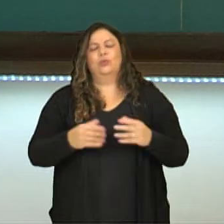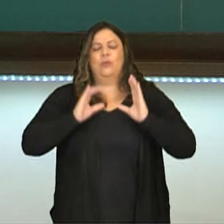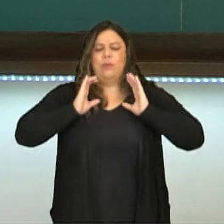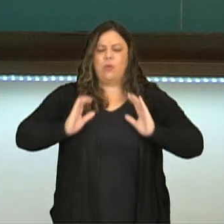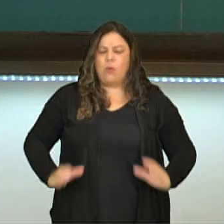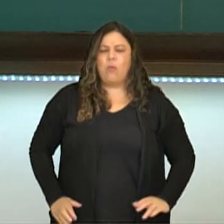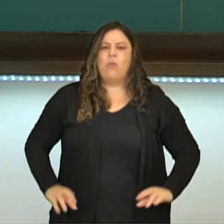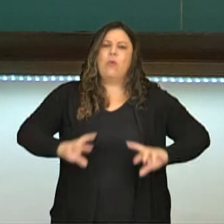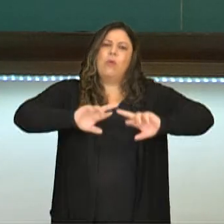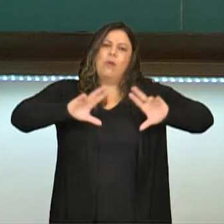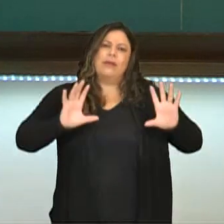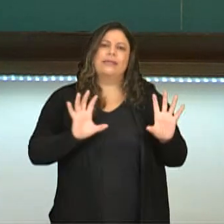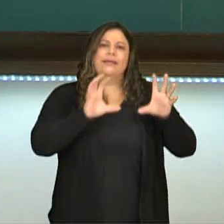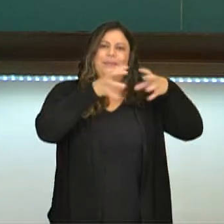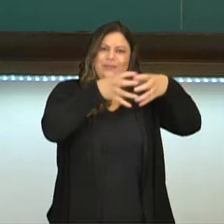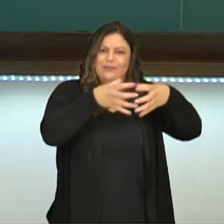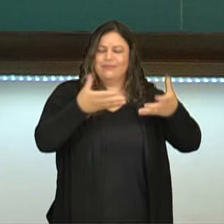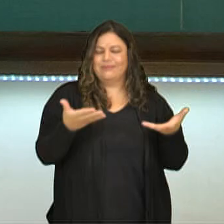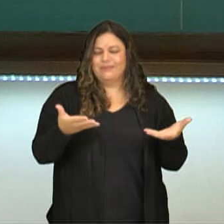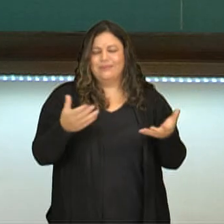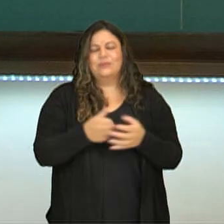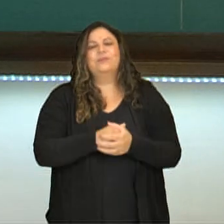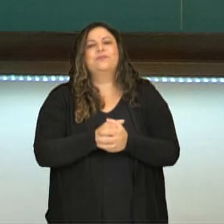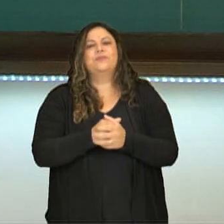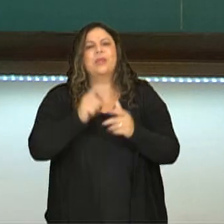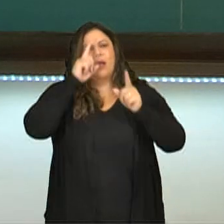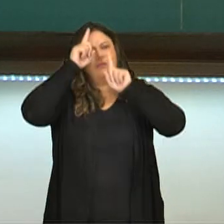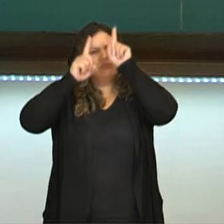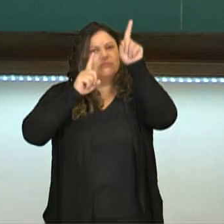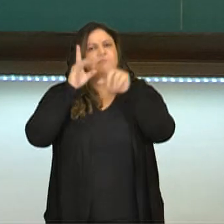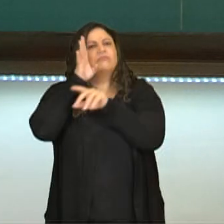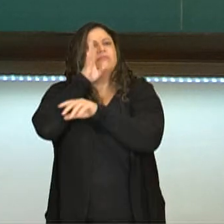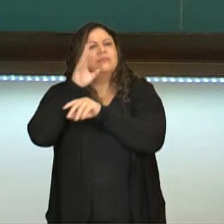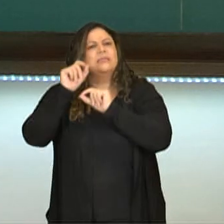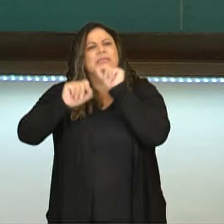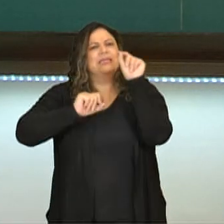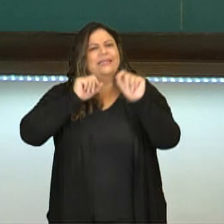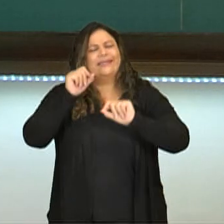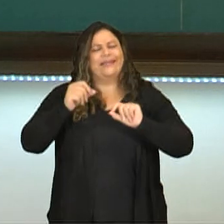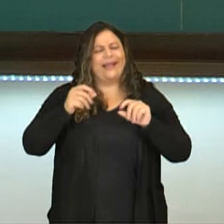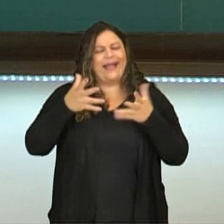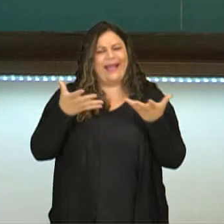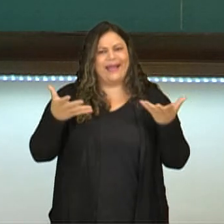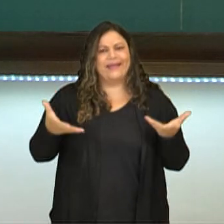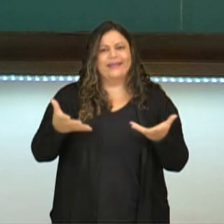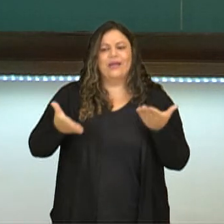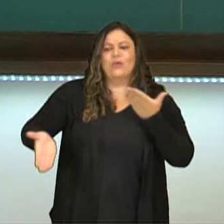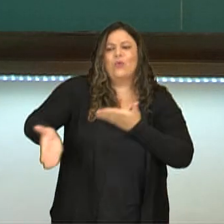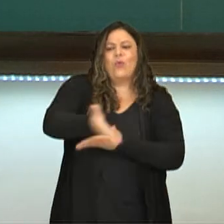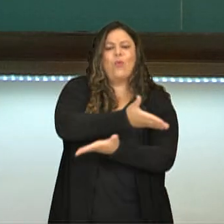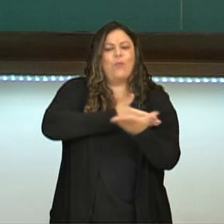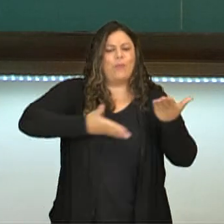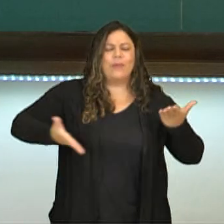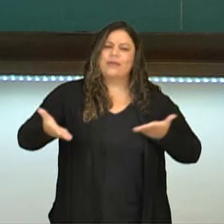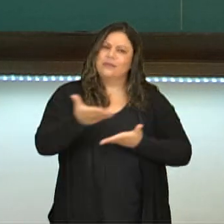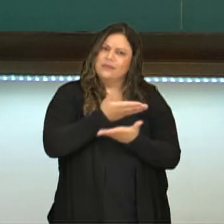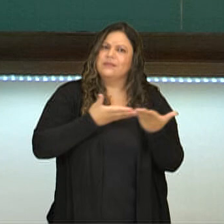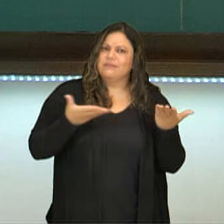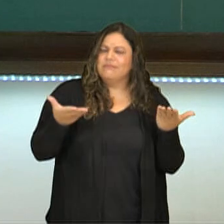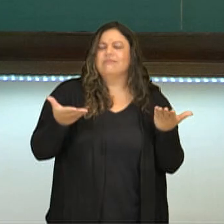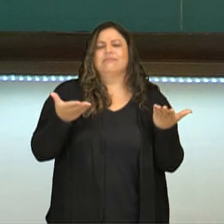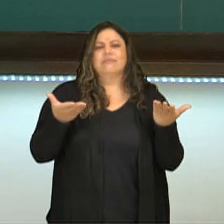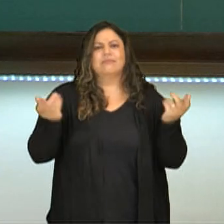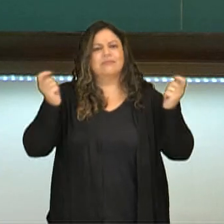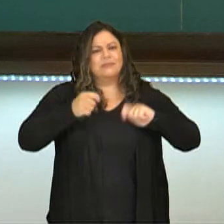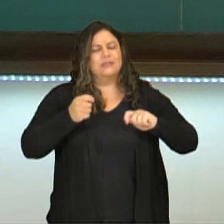grupo. Veja que legal, pessoal. A ideia aqui da grande aula de hoje está bem na questão de compartilhamento, daquilo que você compartilha,